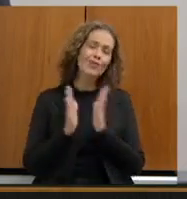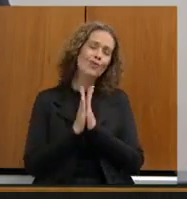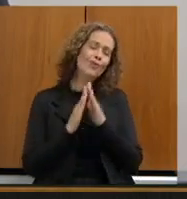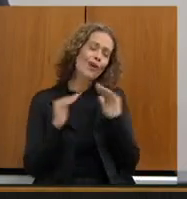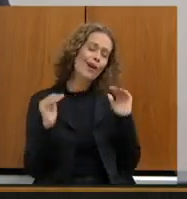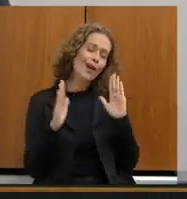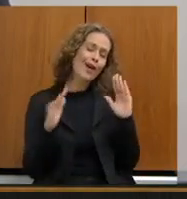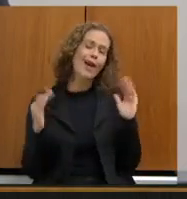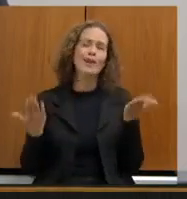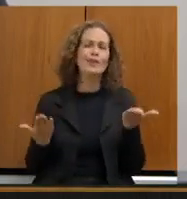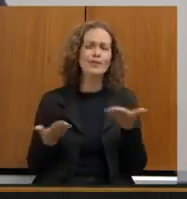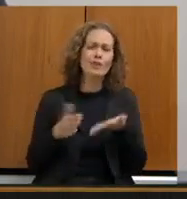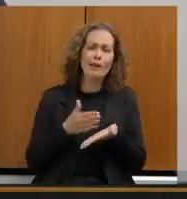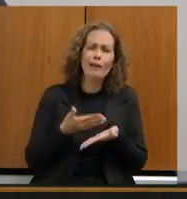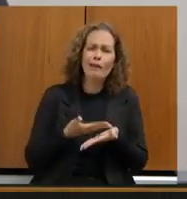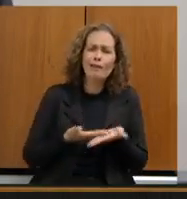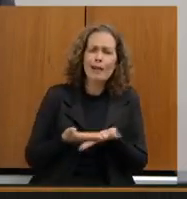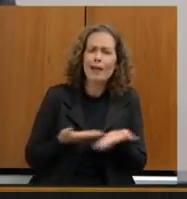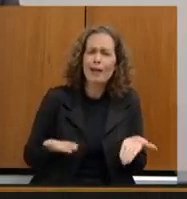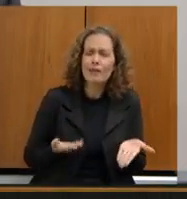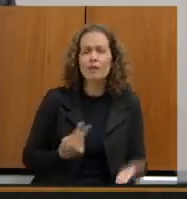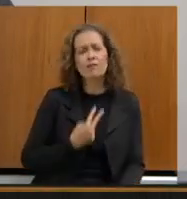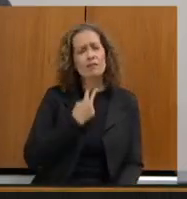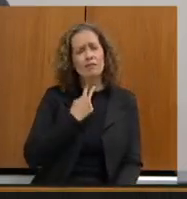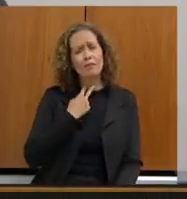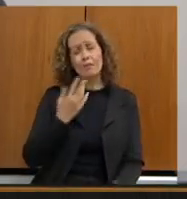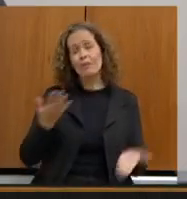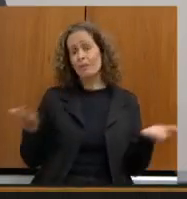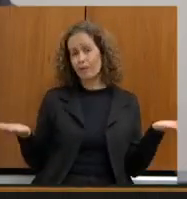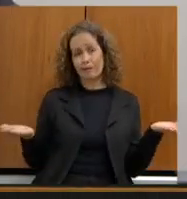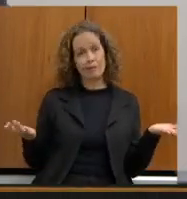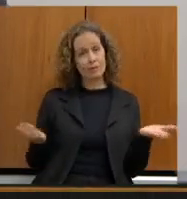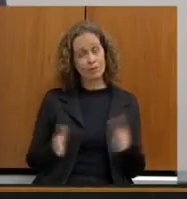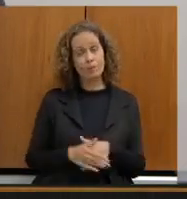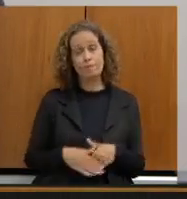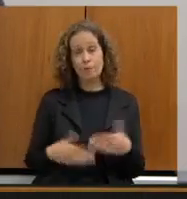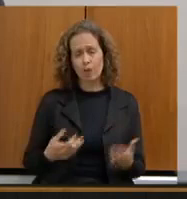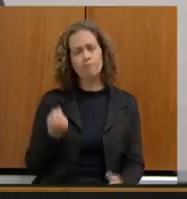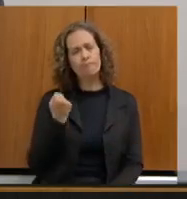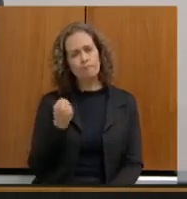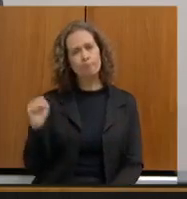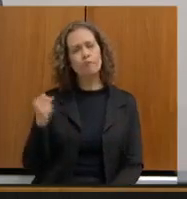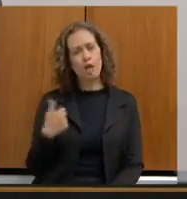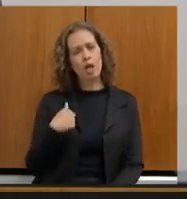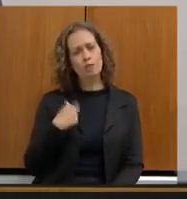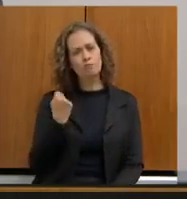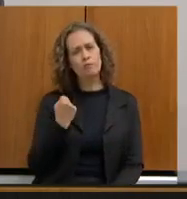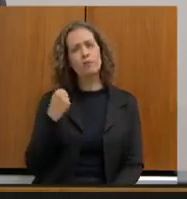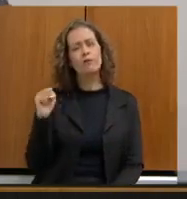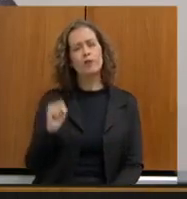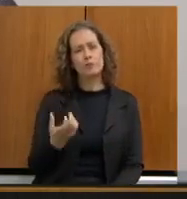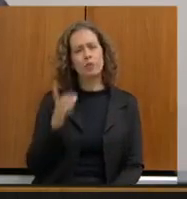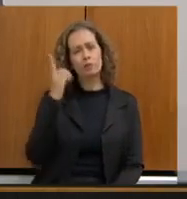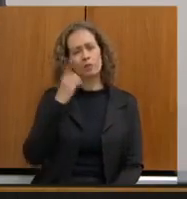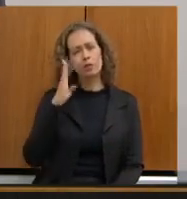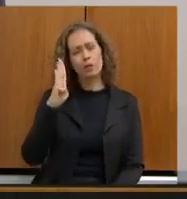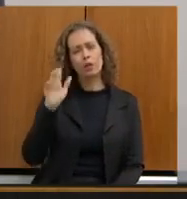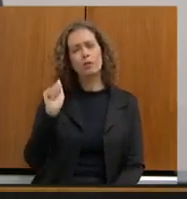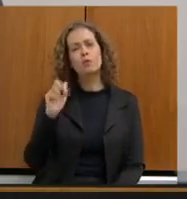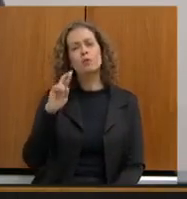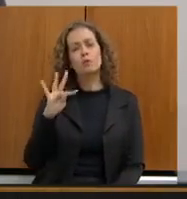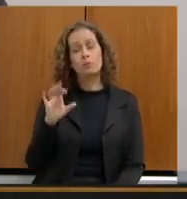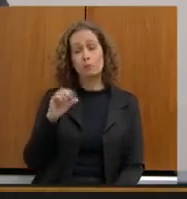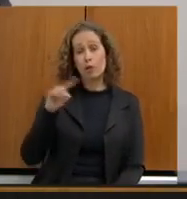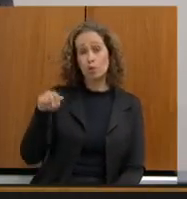sendo tratado como um anjo com a angelical então eu defendo eu da tá batom e nossa